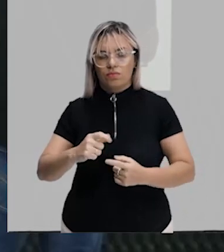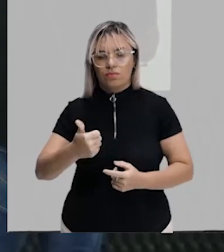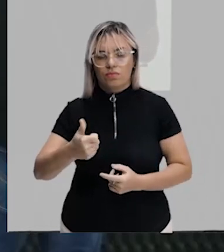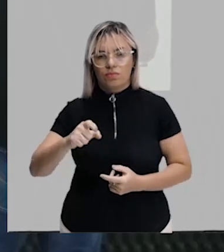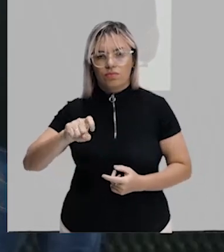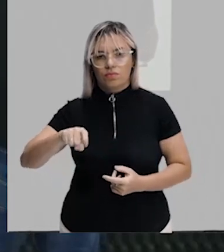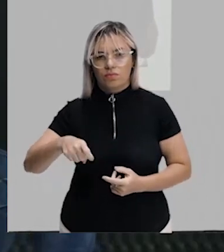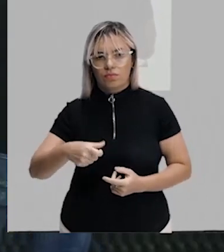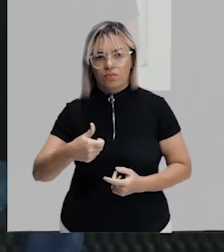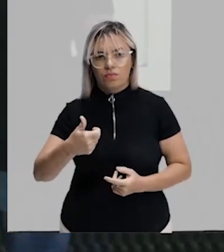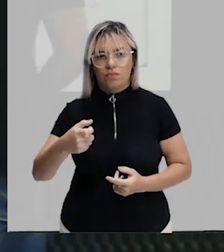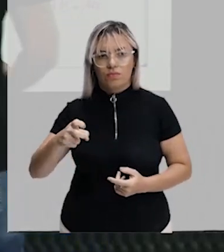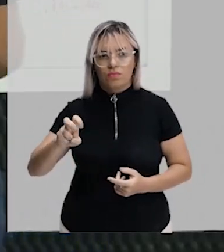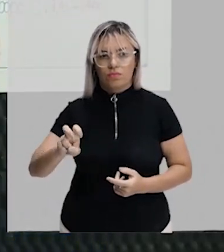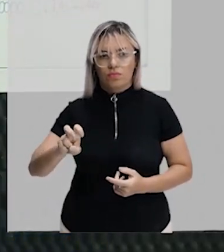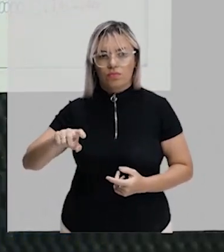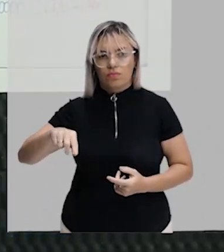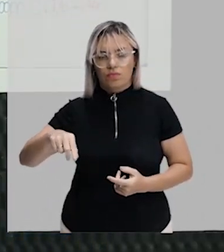2.400.